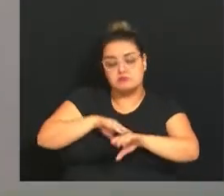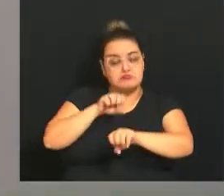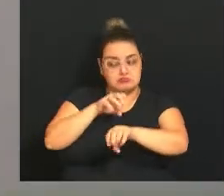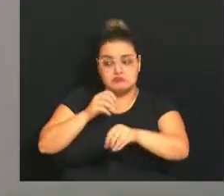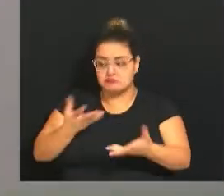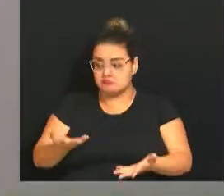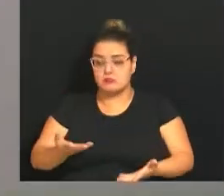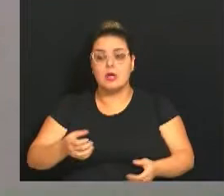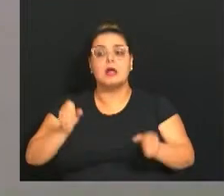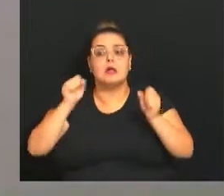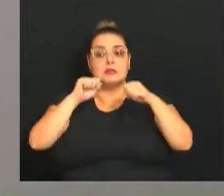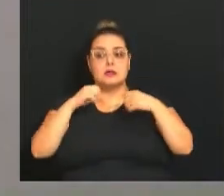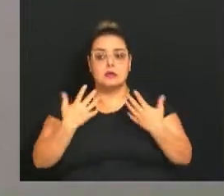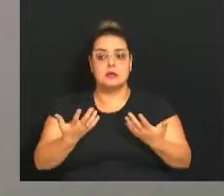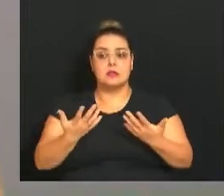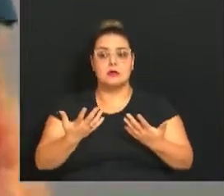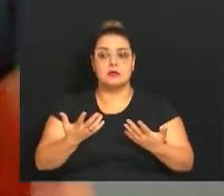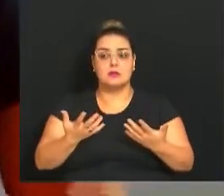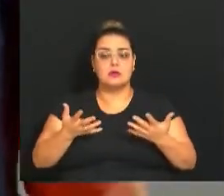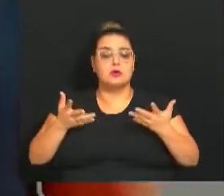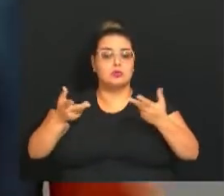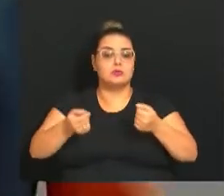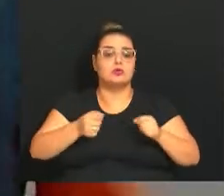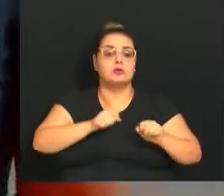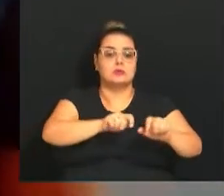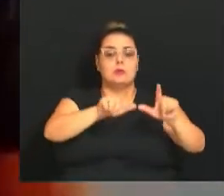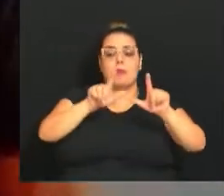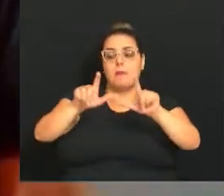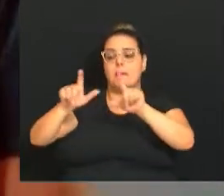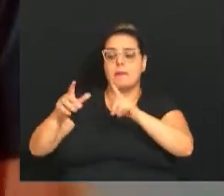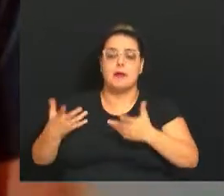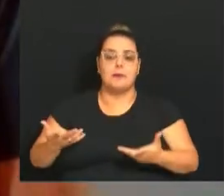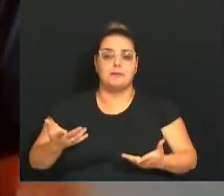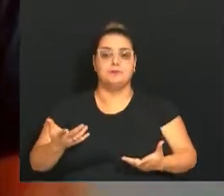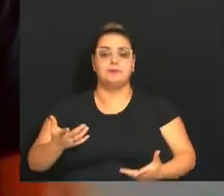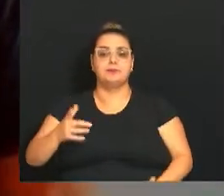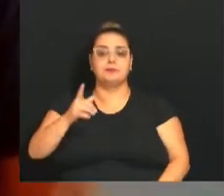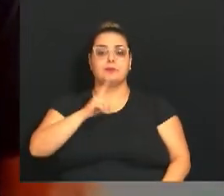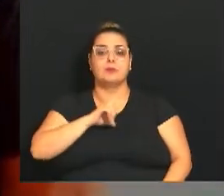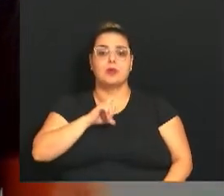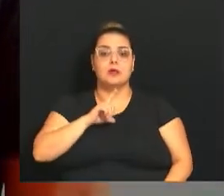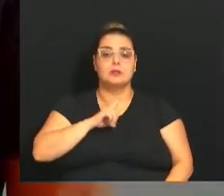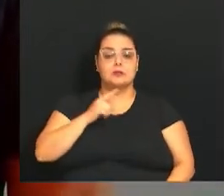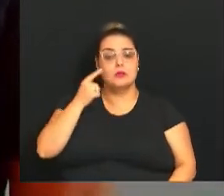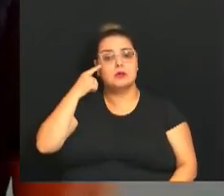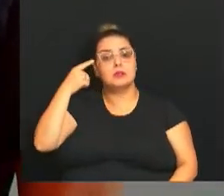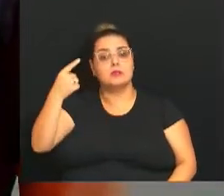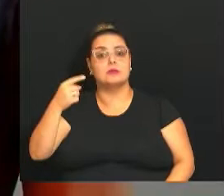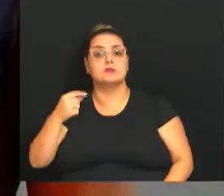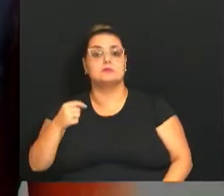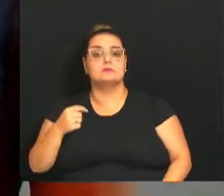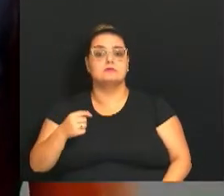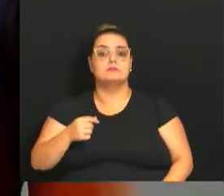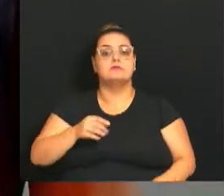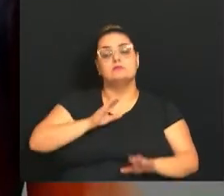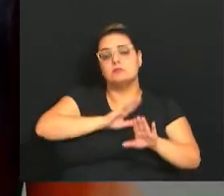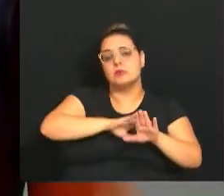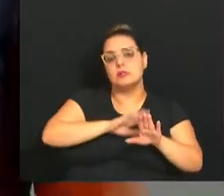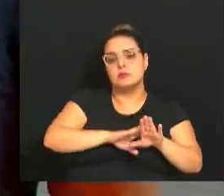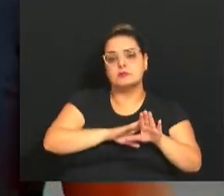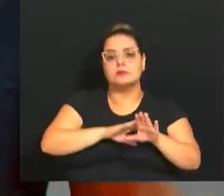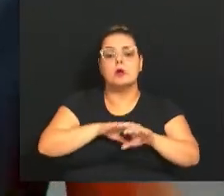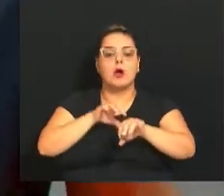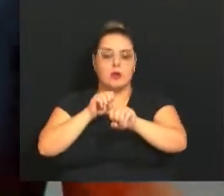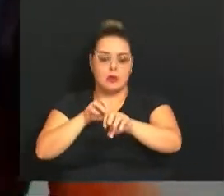Sim. Em todas as exposições, a gente procura ter uma atividade mediada e uma atividade